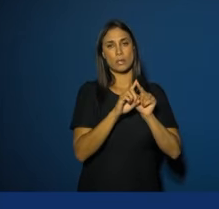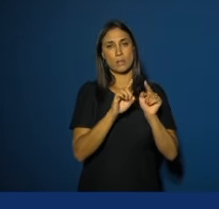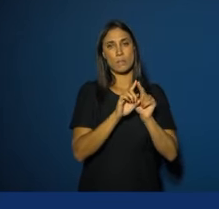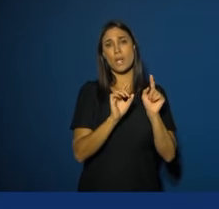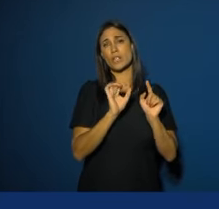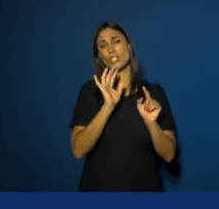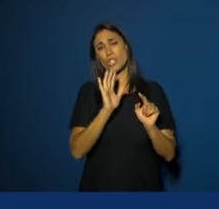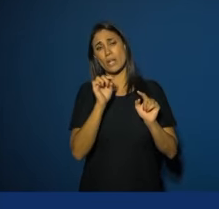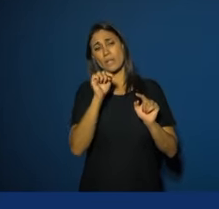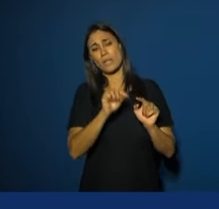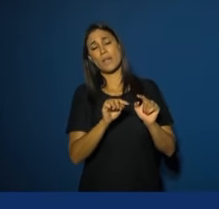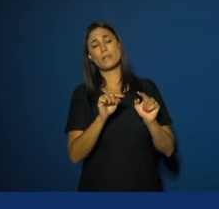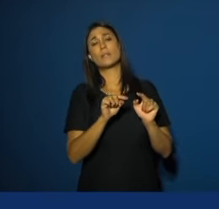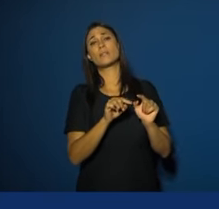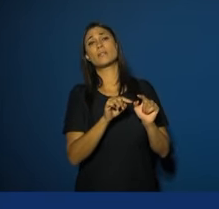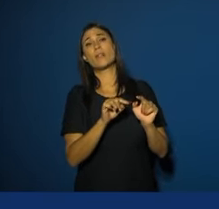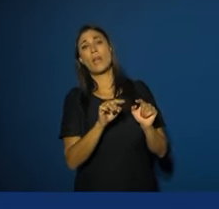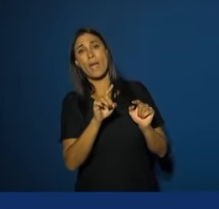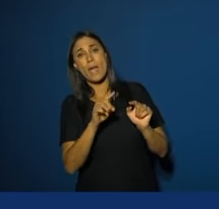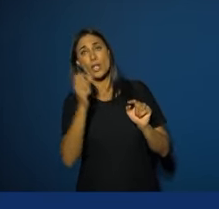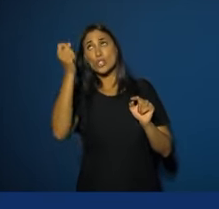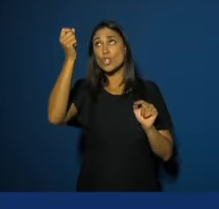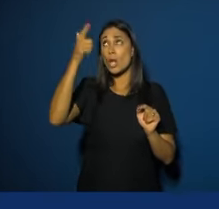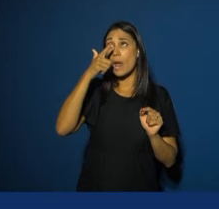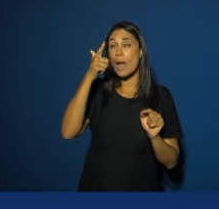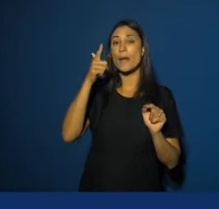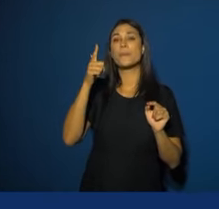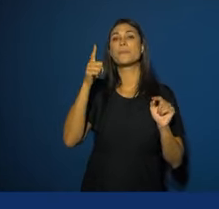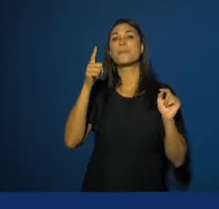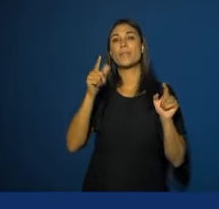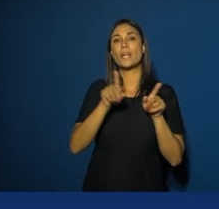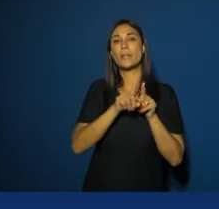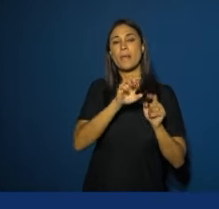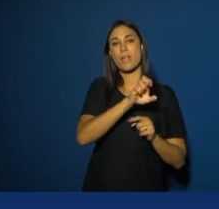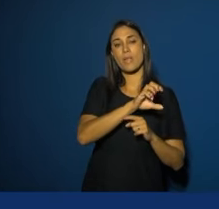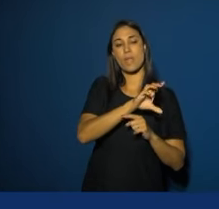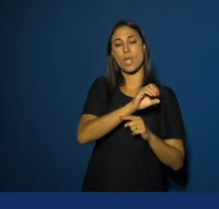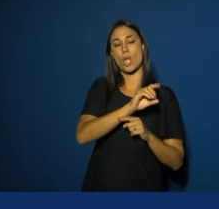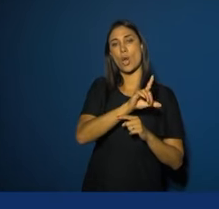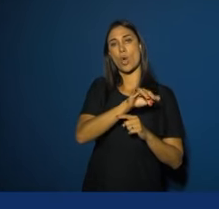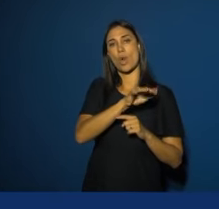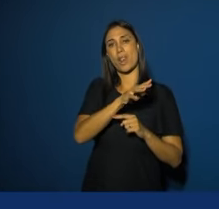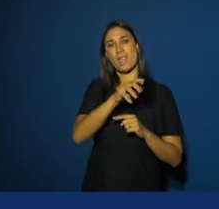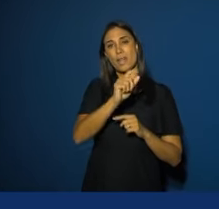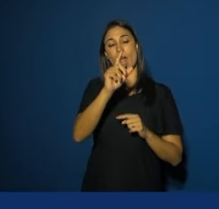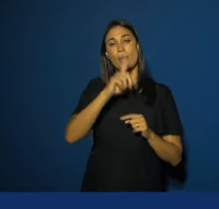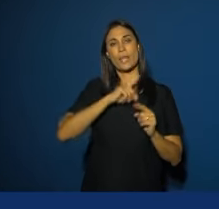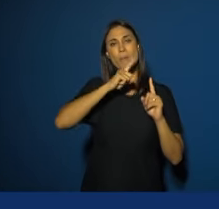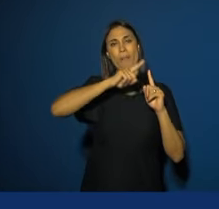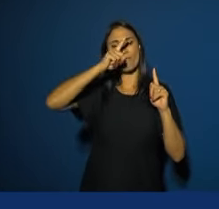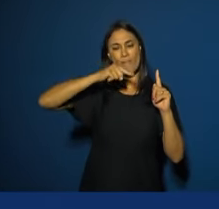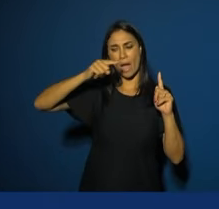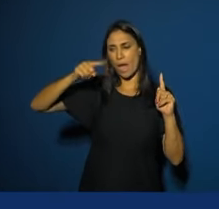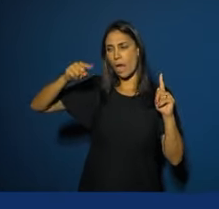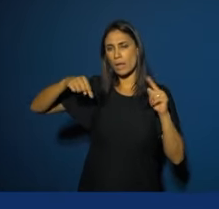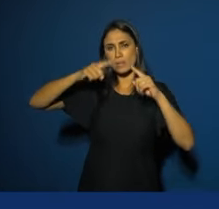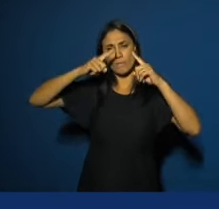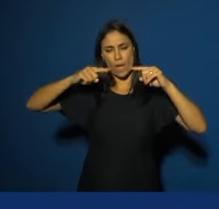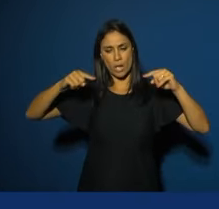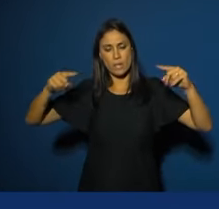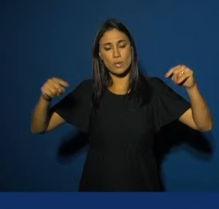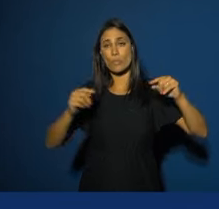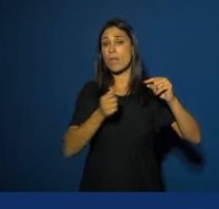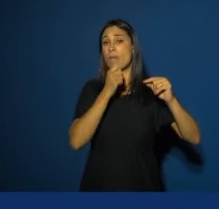vez que as fontes renováveis, solar e as eólicas, elas possuem uma variabilidade que ainda